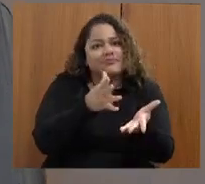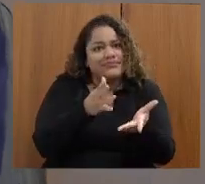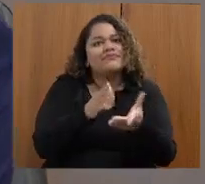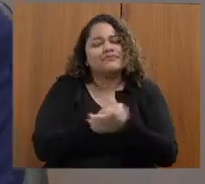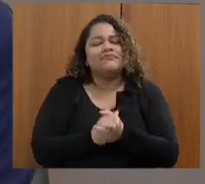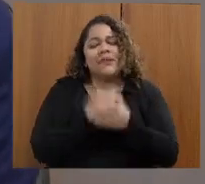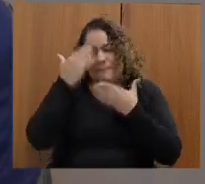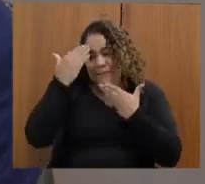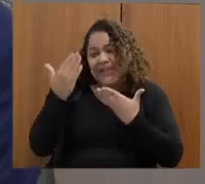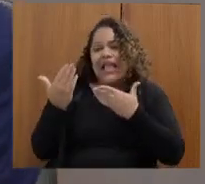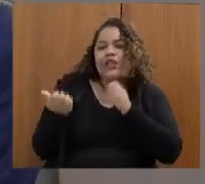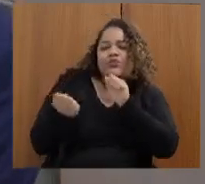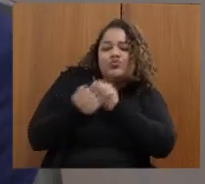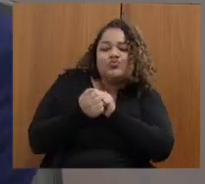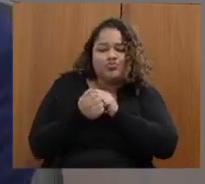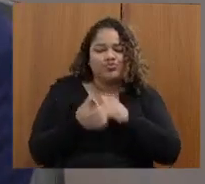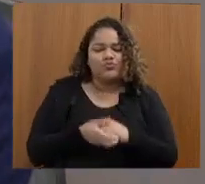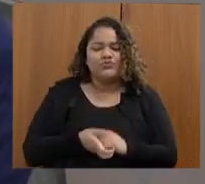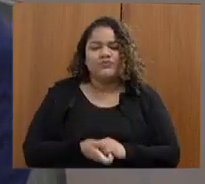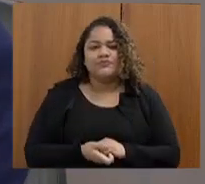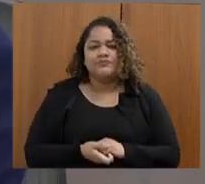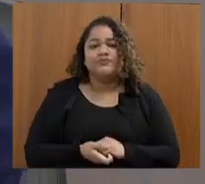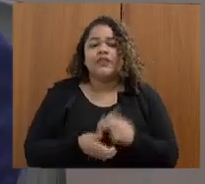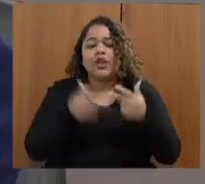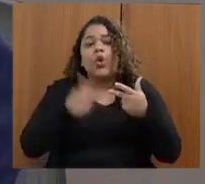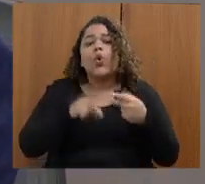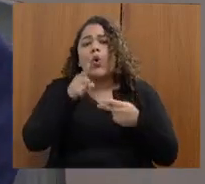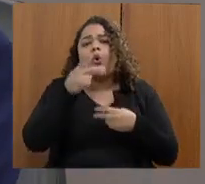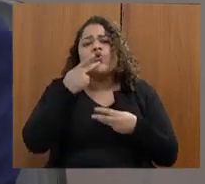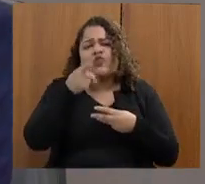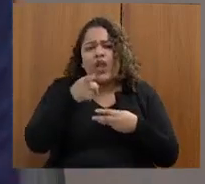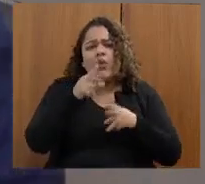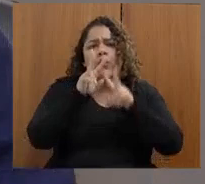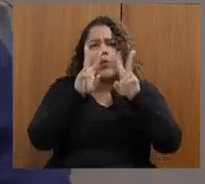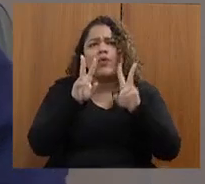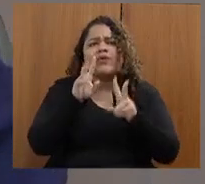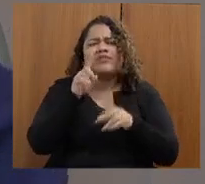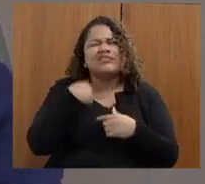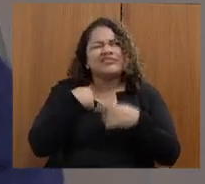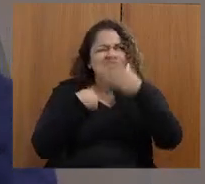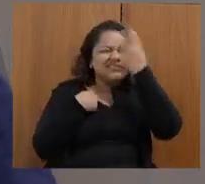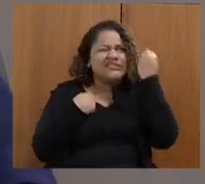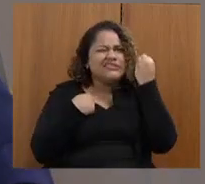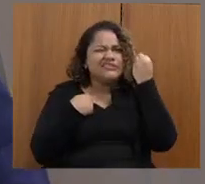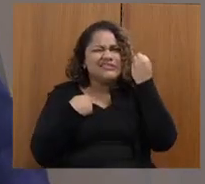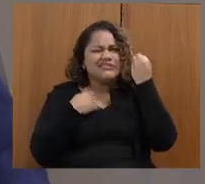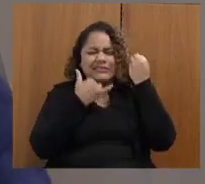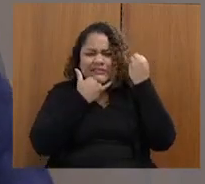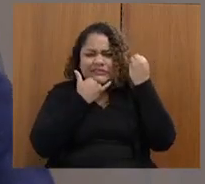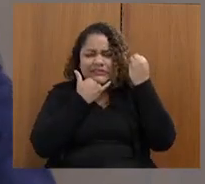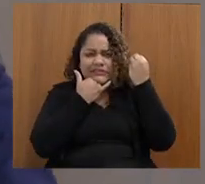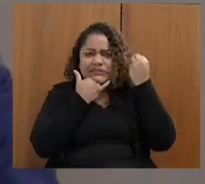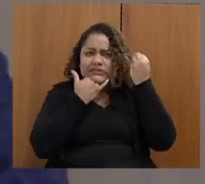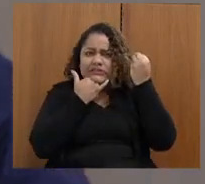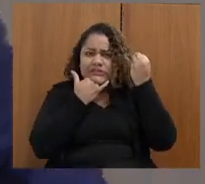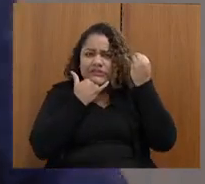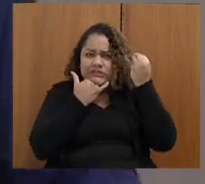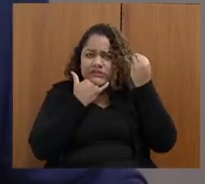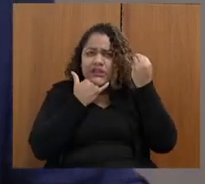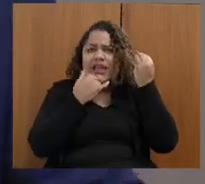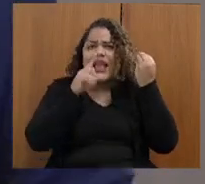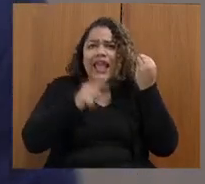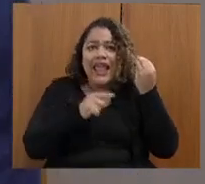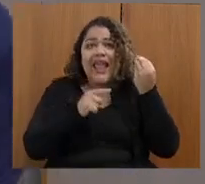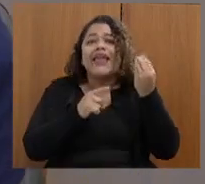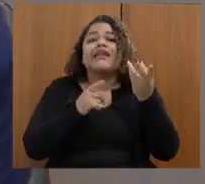trouxe foi a questão do eu já até me esqueci aqui espera aí Me desculpa o veículo da associação do veículo